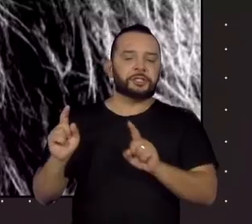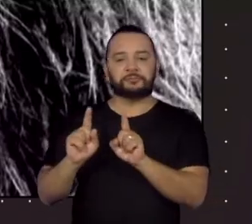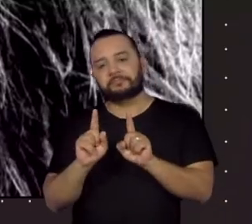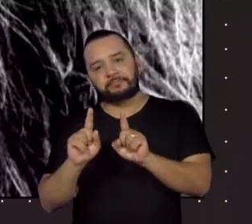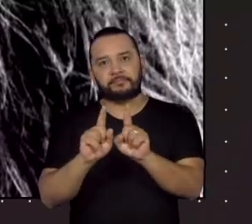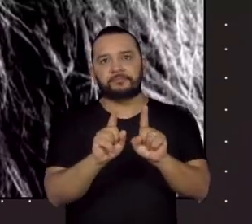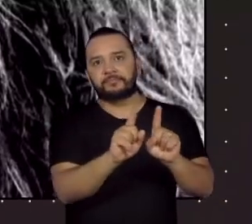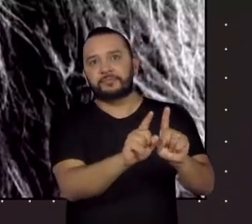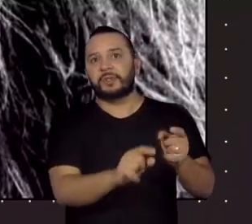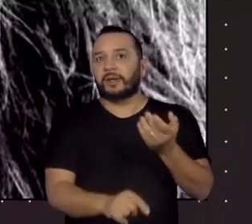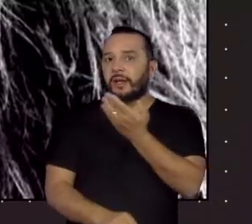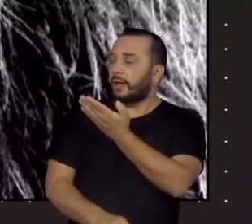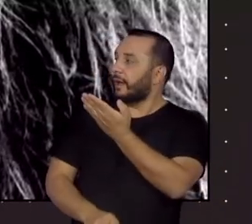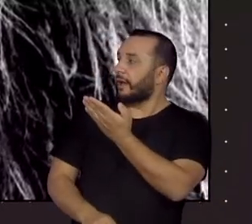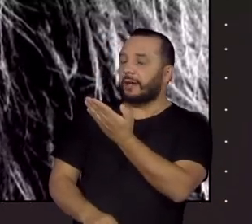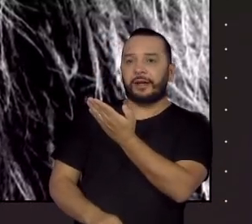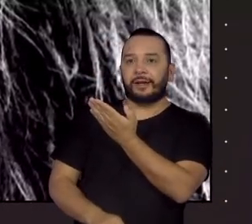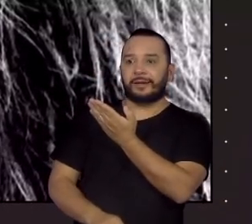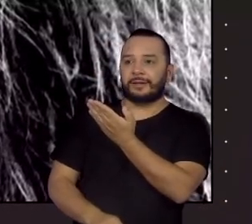é a Janis Joplin.